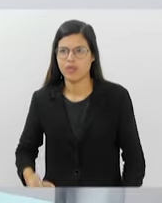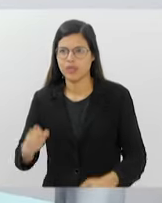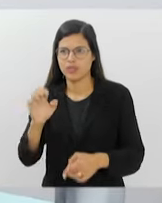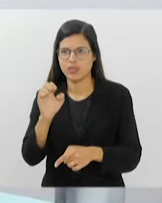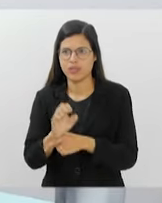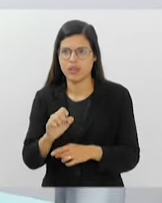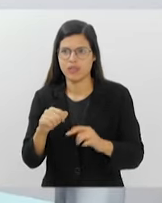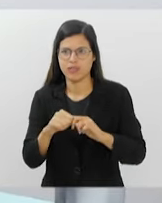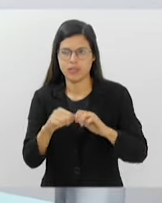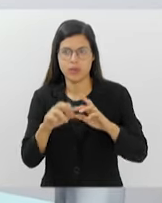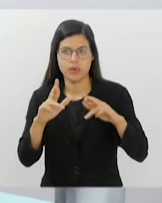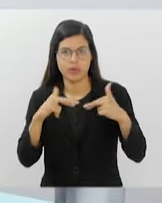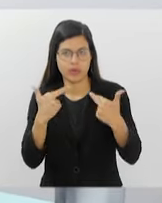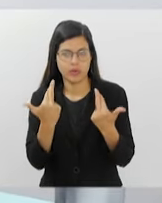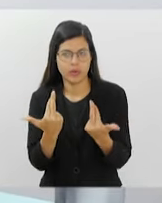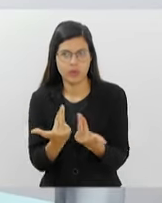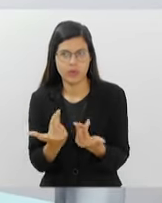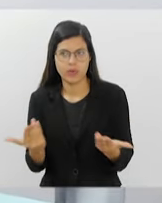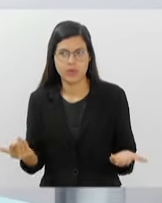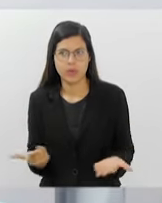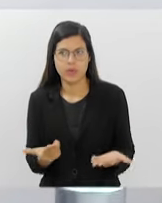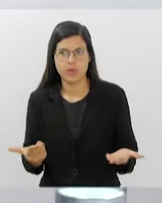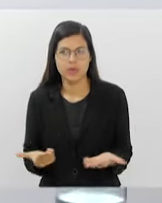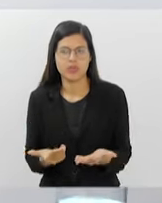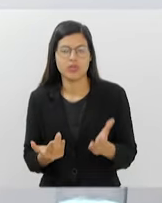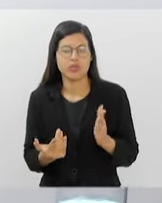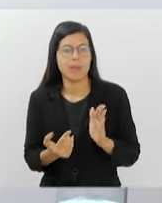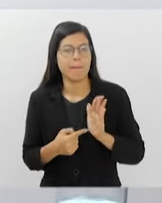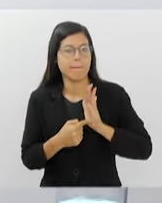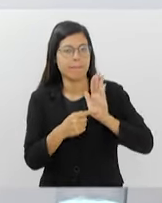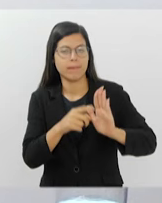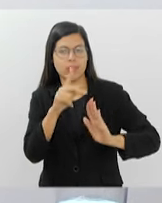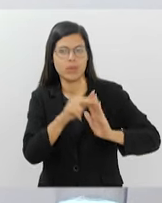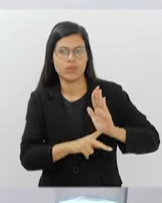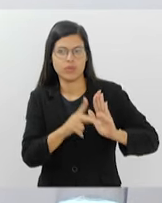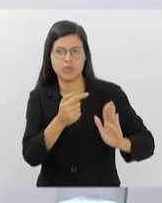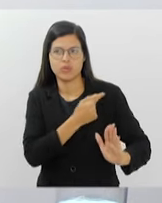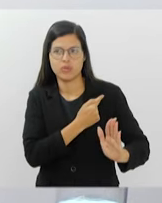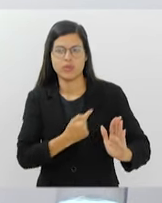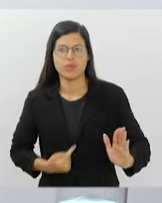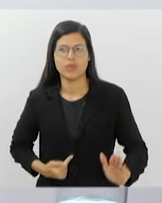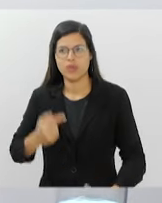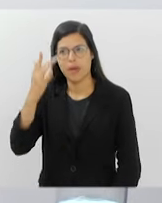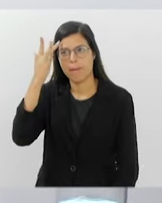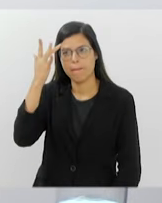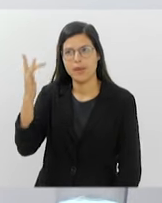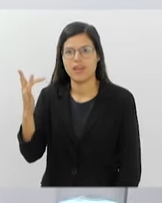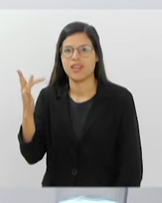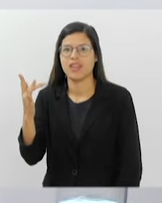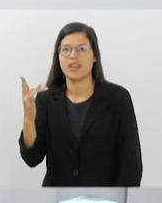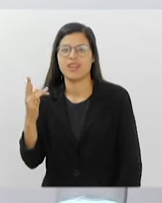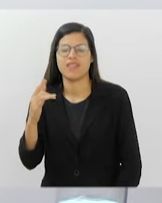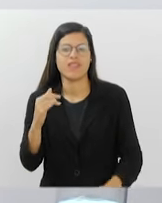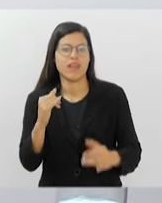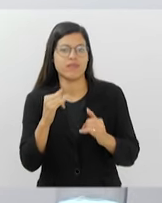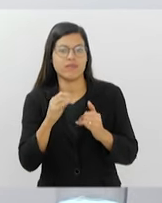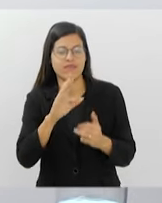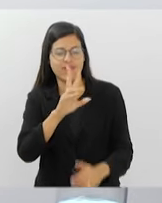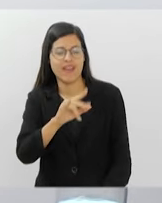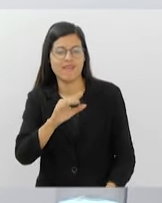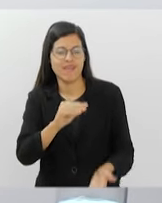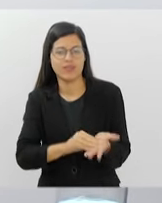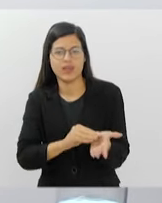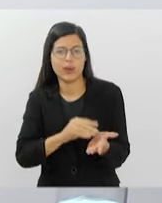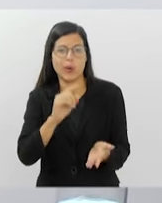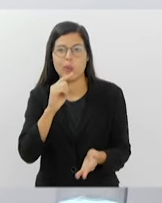reunião hoje para apresentar um plano de governo onde faltarão um dia e meio para aprovar